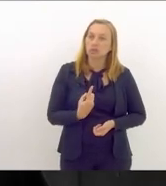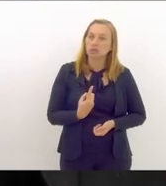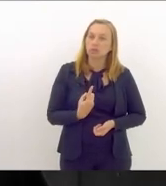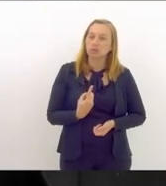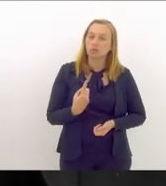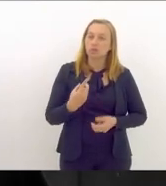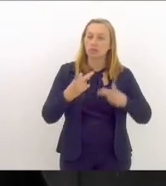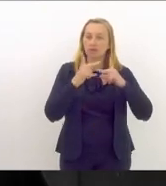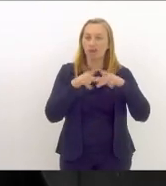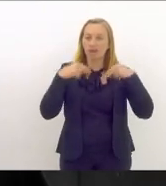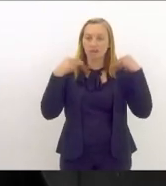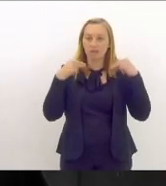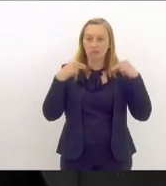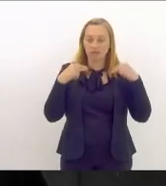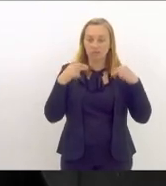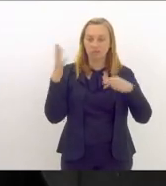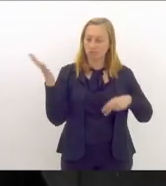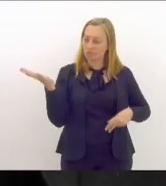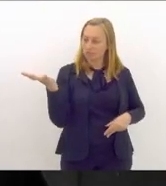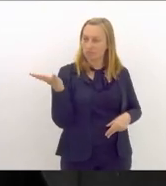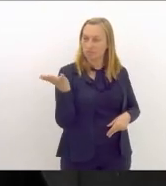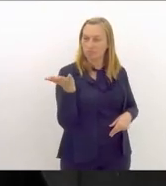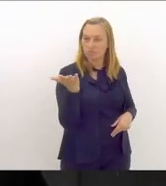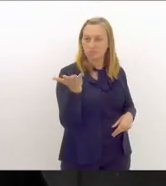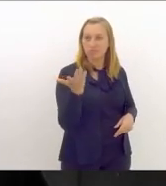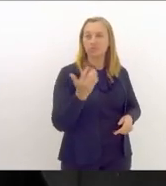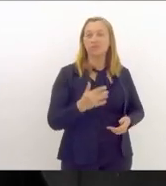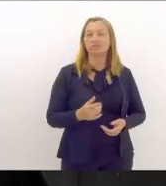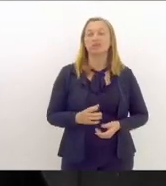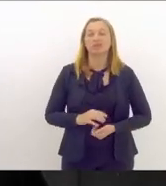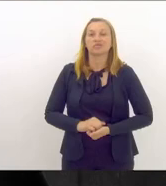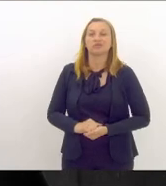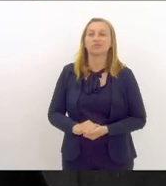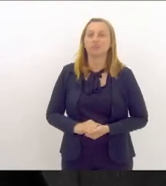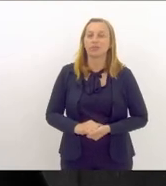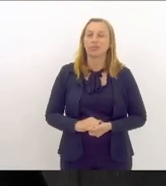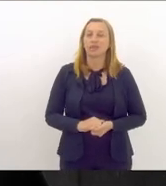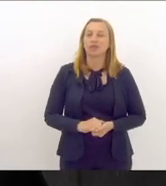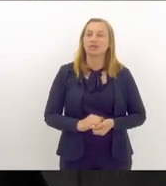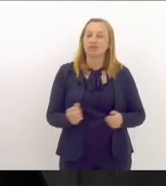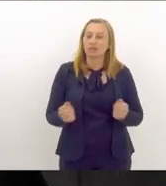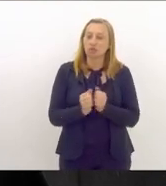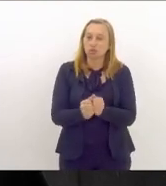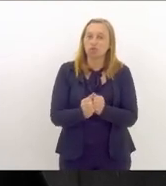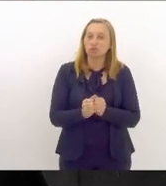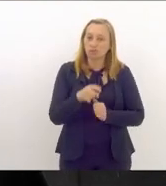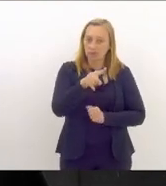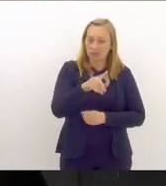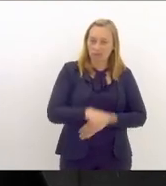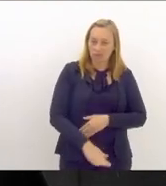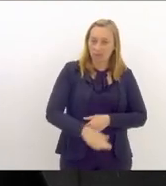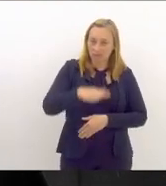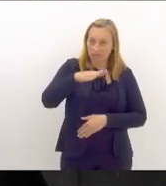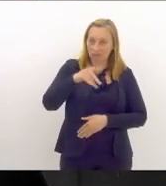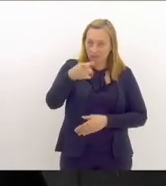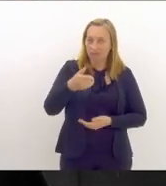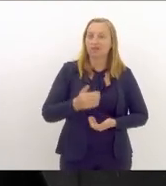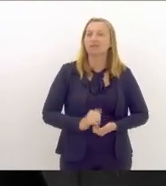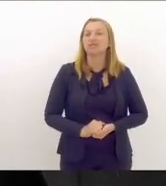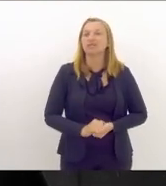o nosso garçom lá do Bar do Omar, até onde me consta, foi criado junto contigo, né, o Marzinho ali e